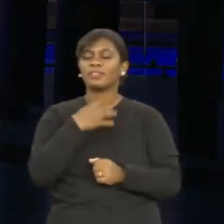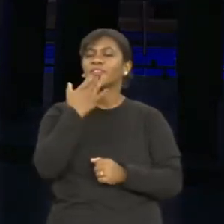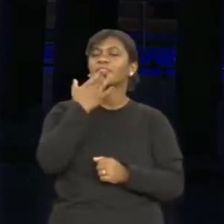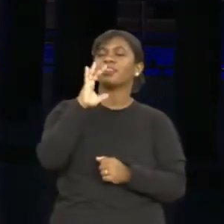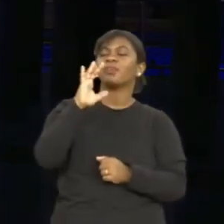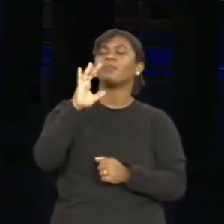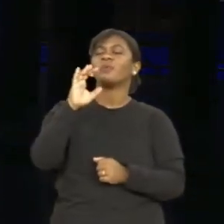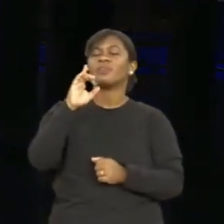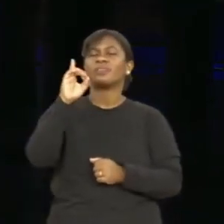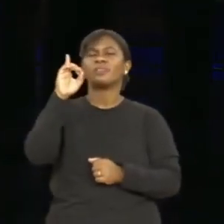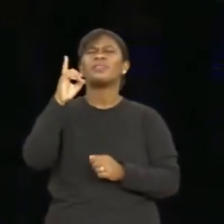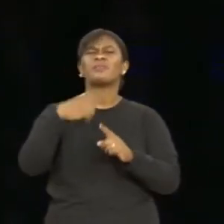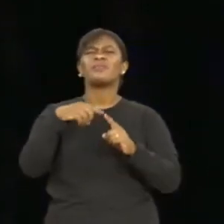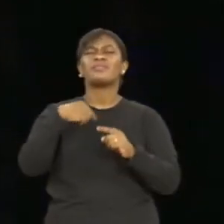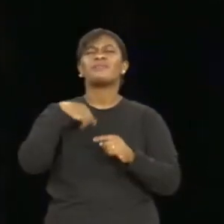porque eu sei que Ele está aqui.